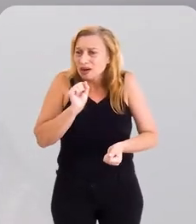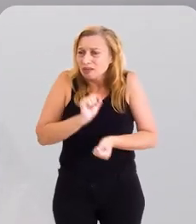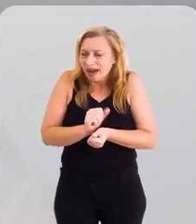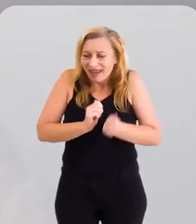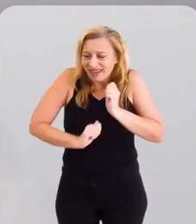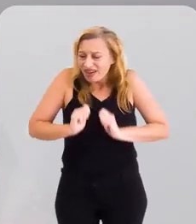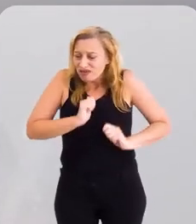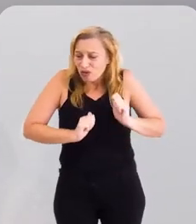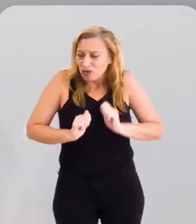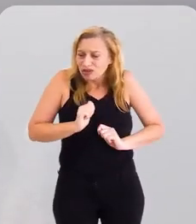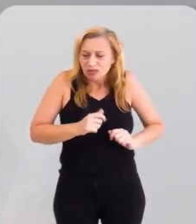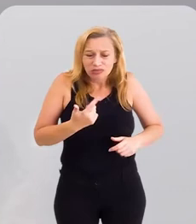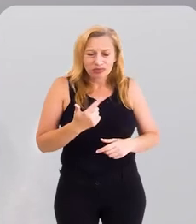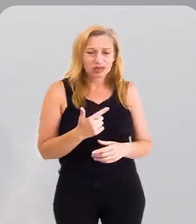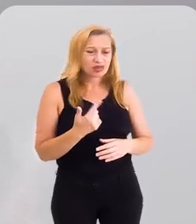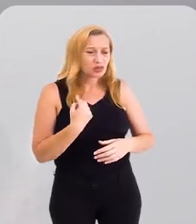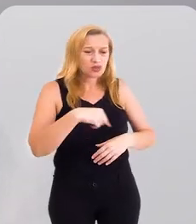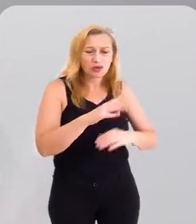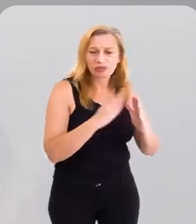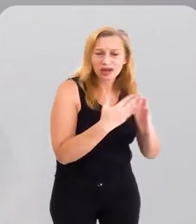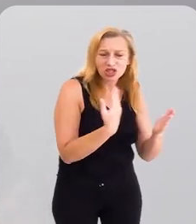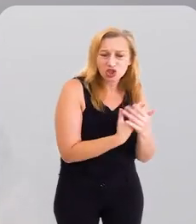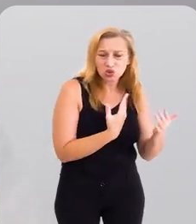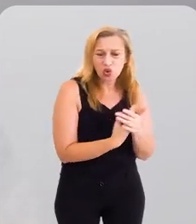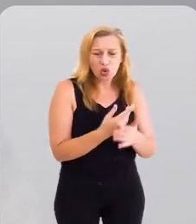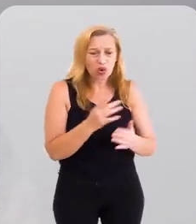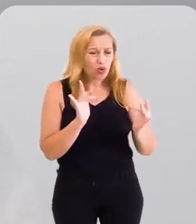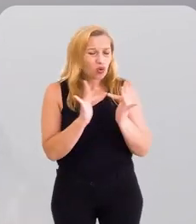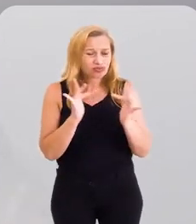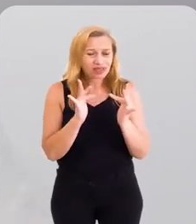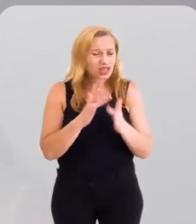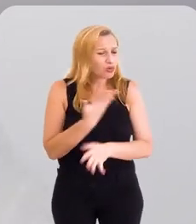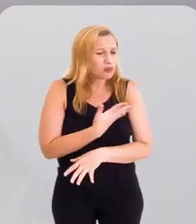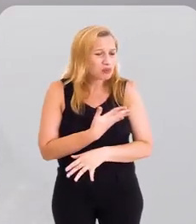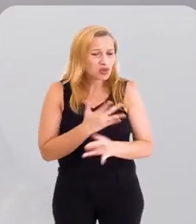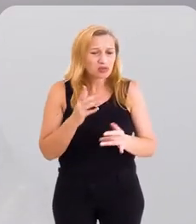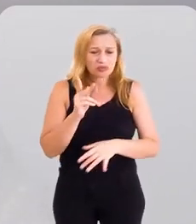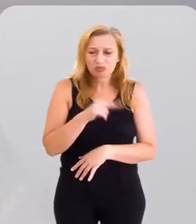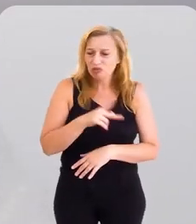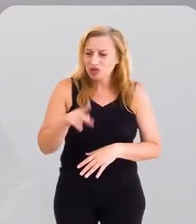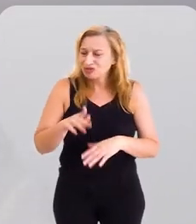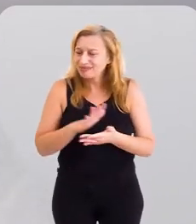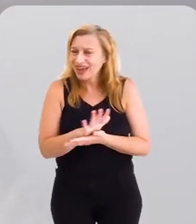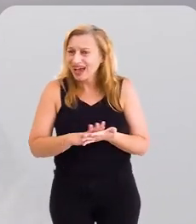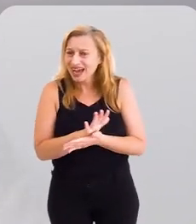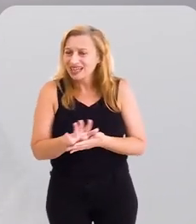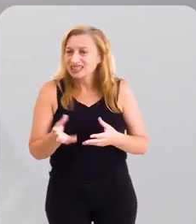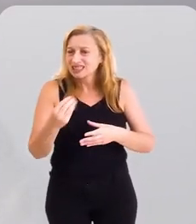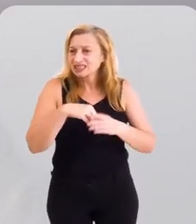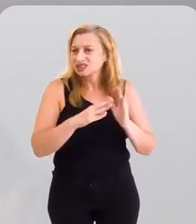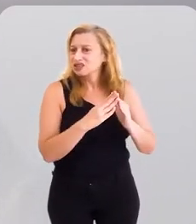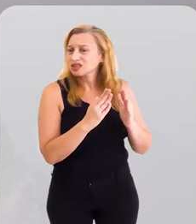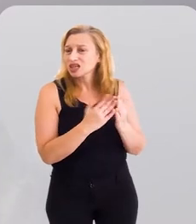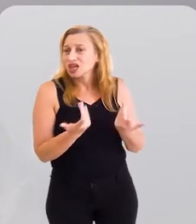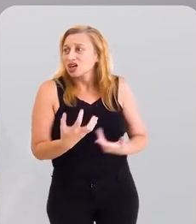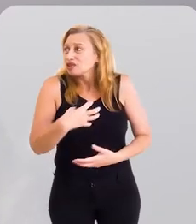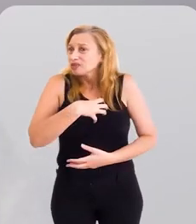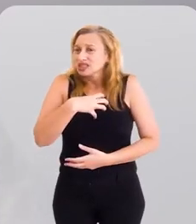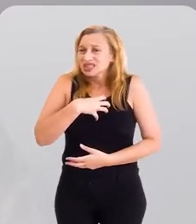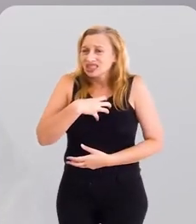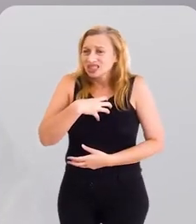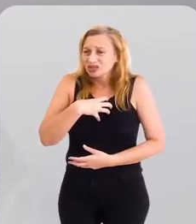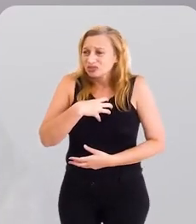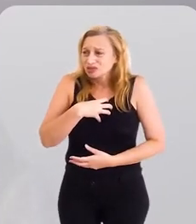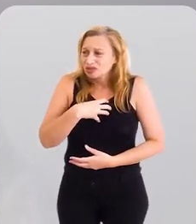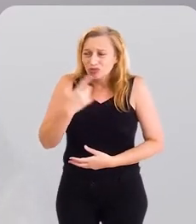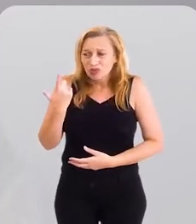nervosas, porque pararam de ter contato com coleguinhas, com professores e ficaram trancafiadas dentro de um apartamento. Eu estou numa situação